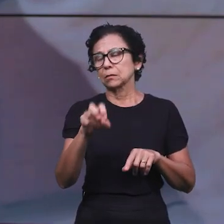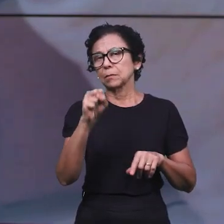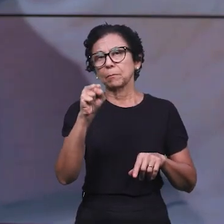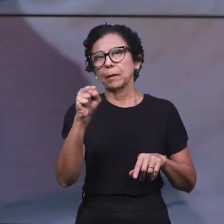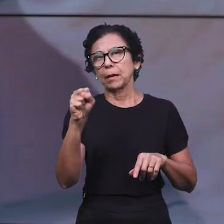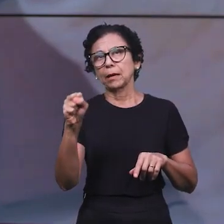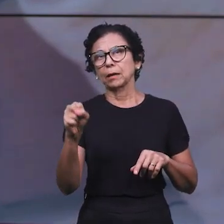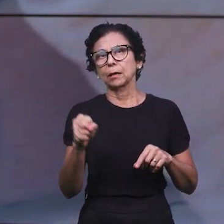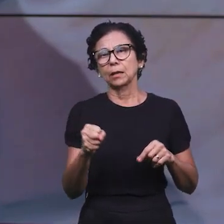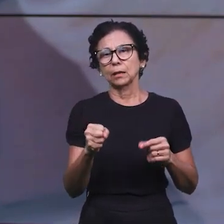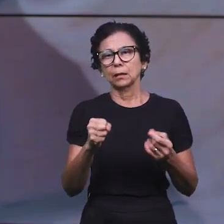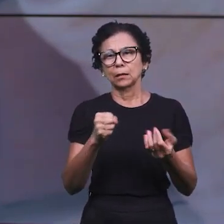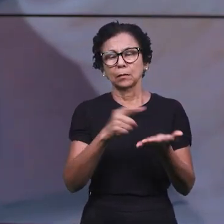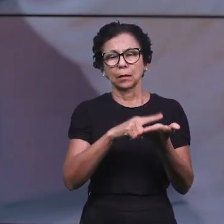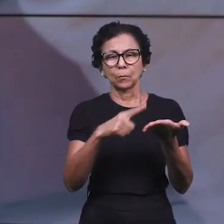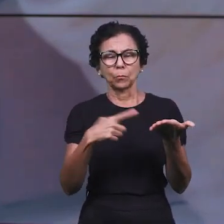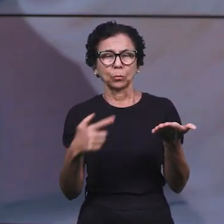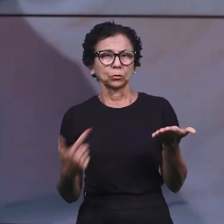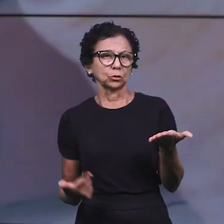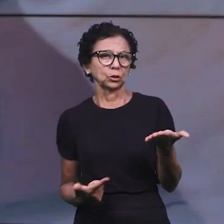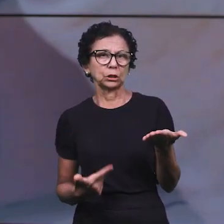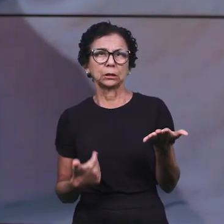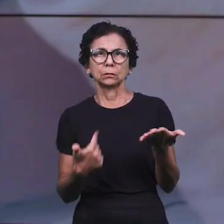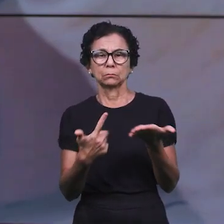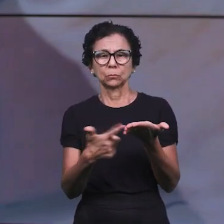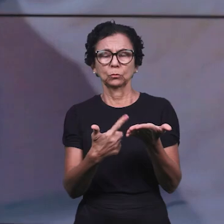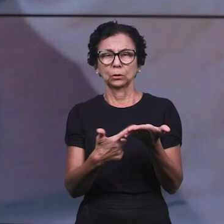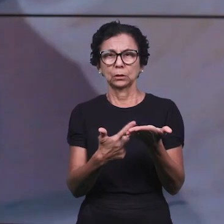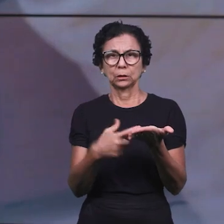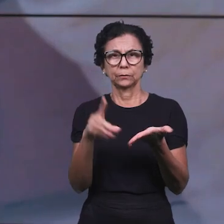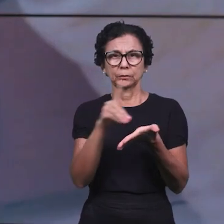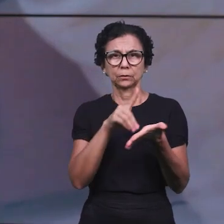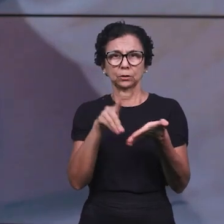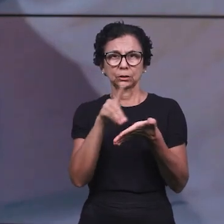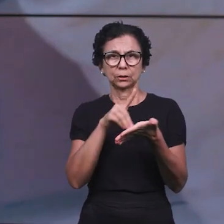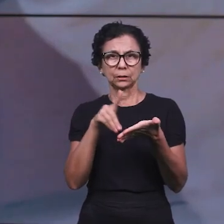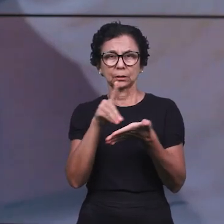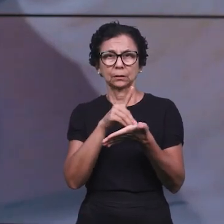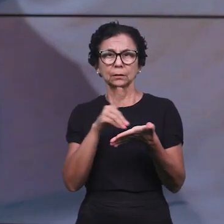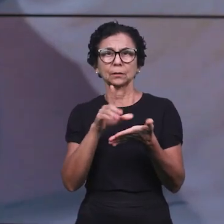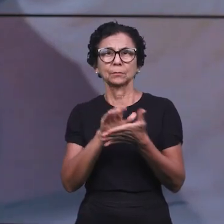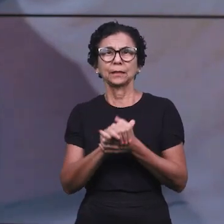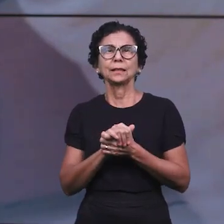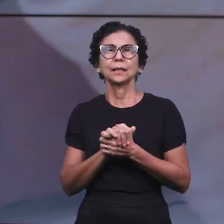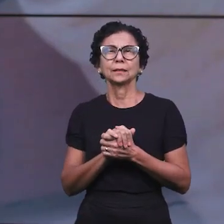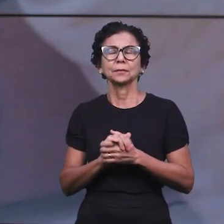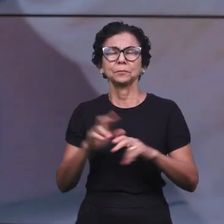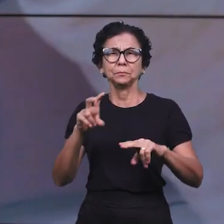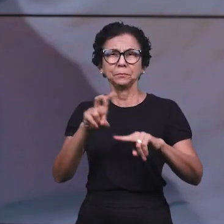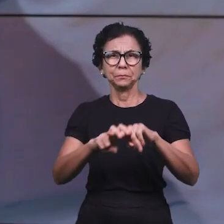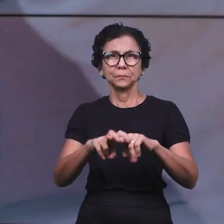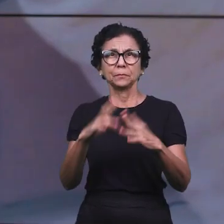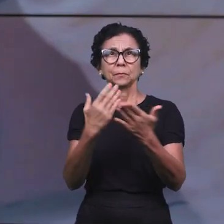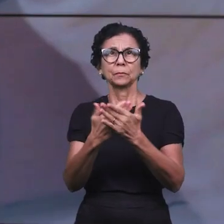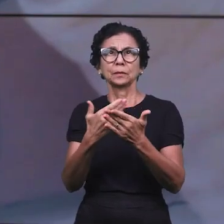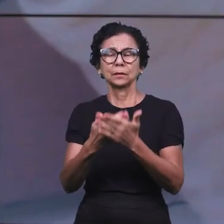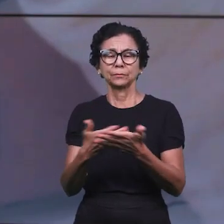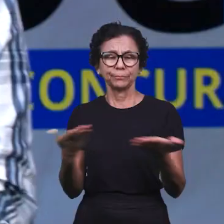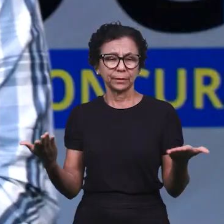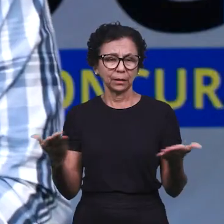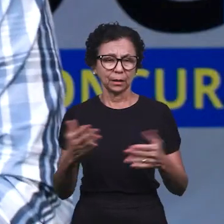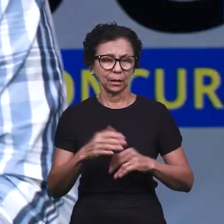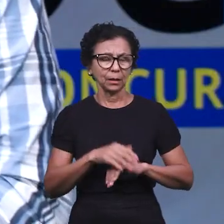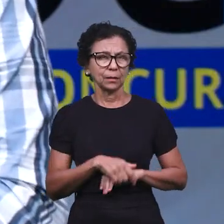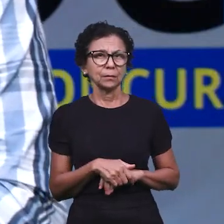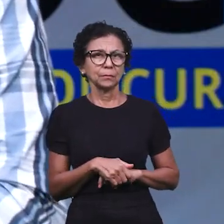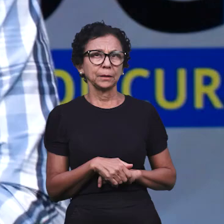material impresso, a sua apostila ou o livro, o arquivo digital. Aí você senta ali para estudar e pensa assim: olha, o que eu vou estudar agora?